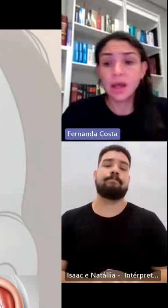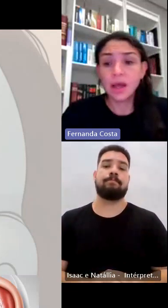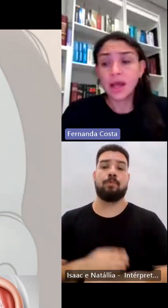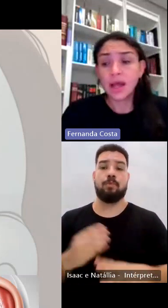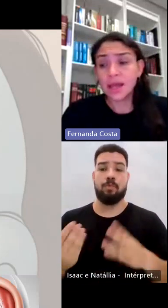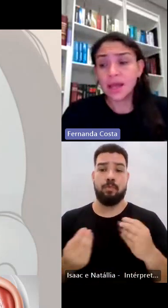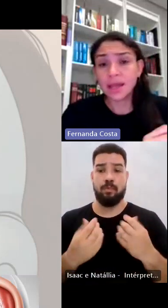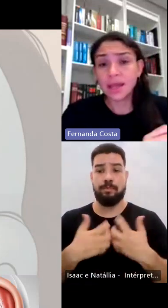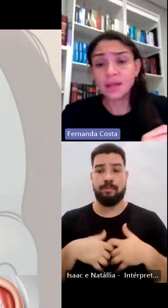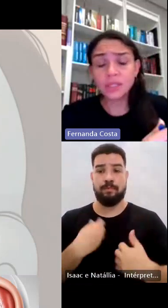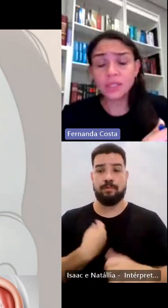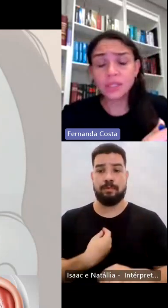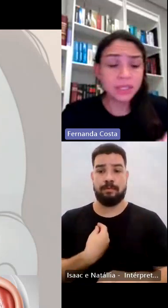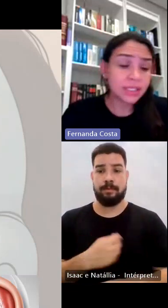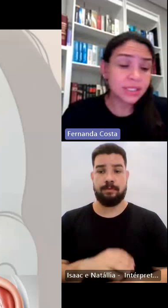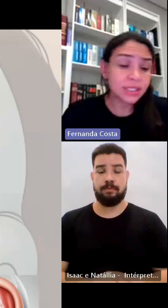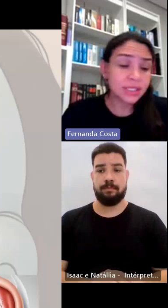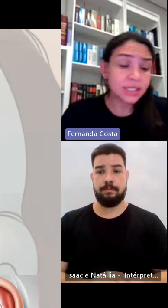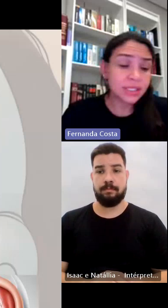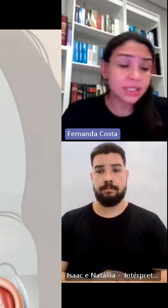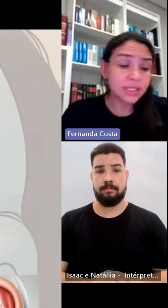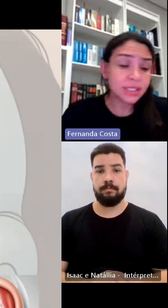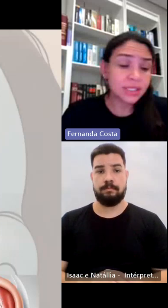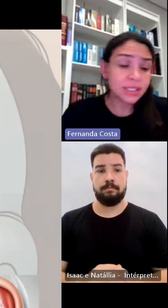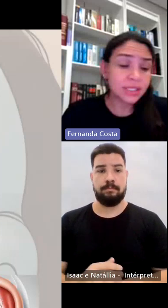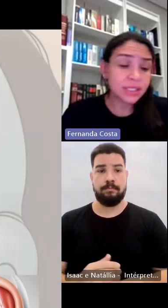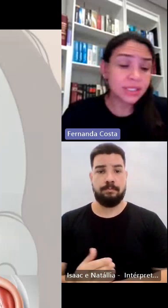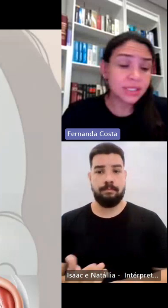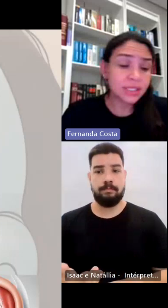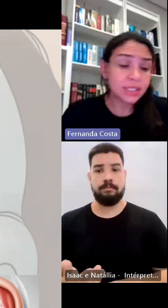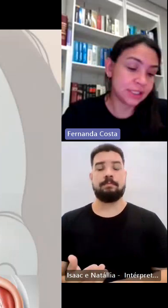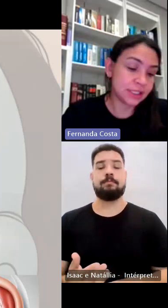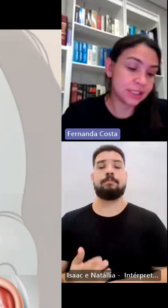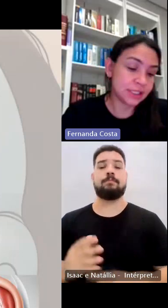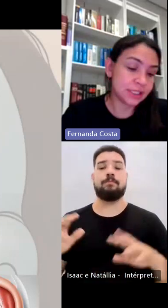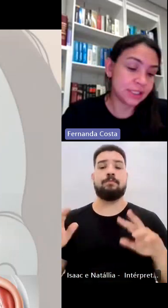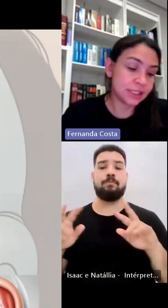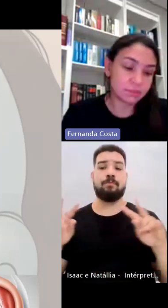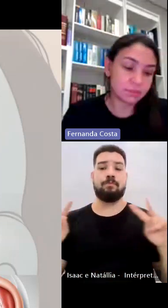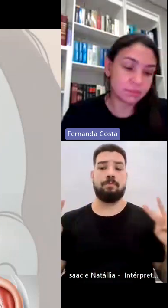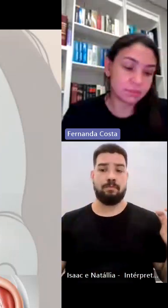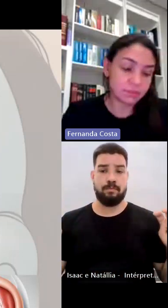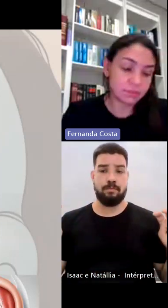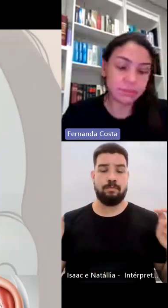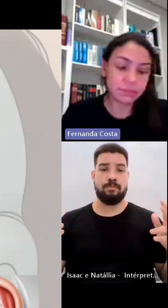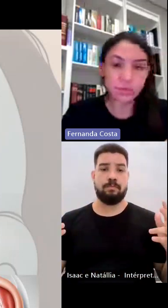funcionamento. Então, quando eu penso nessa fisiologia desse